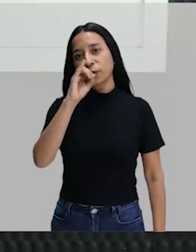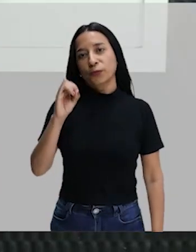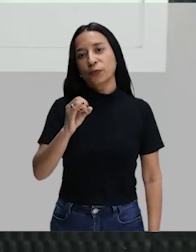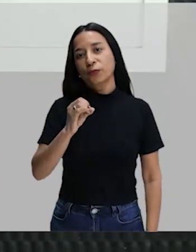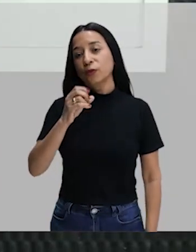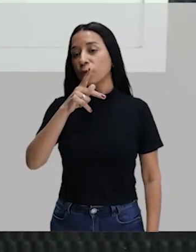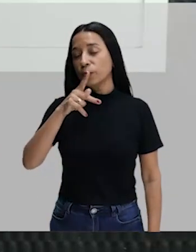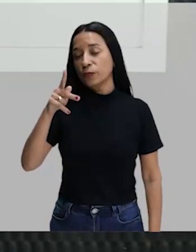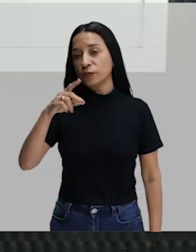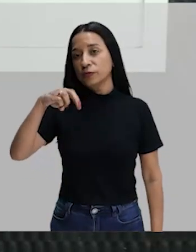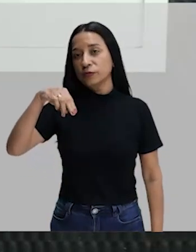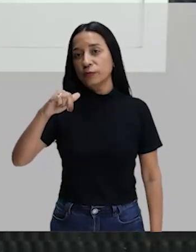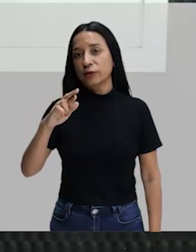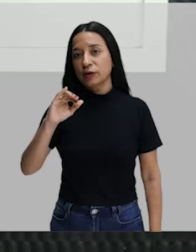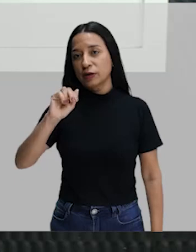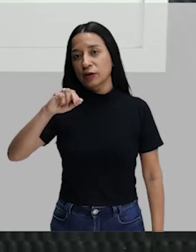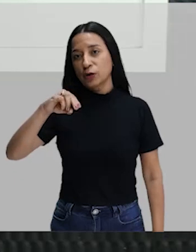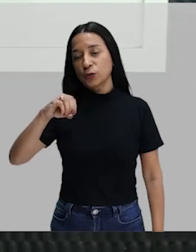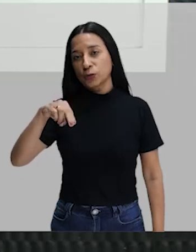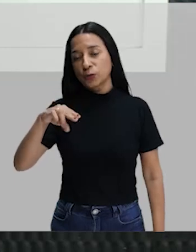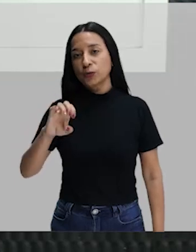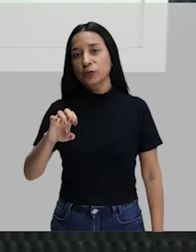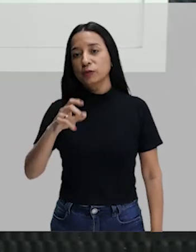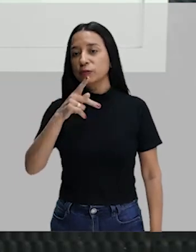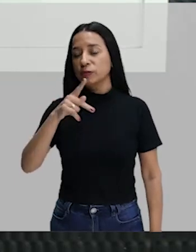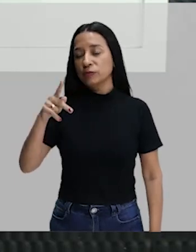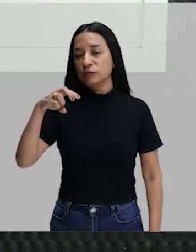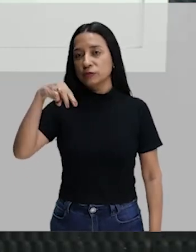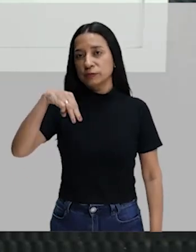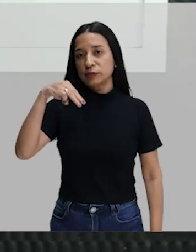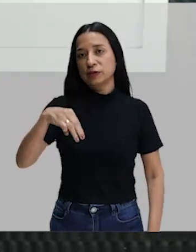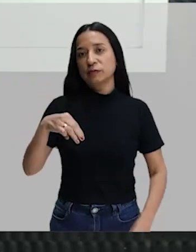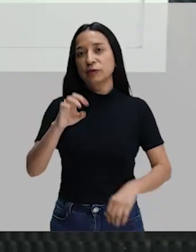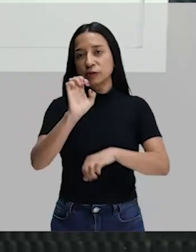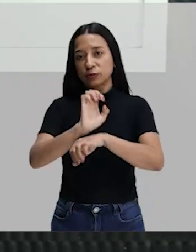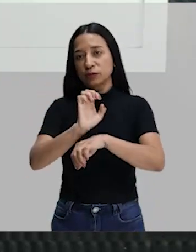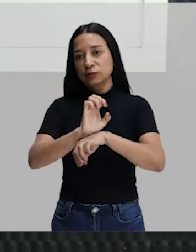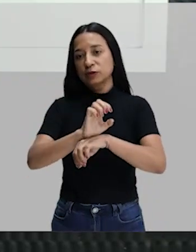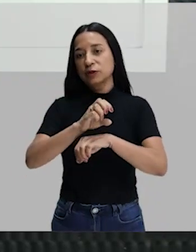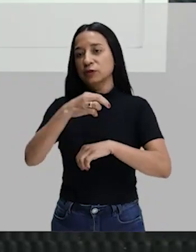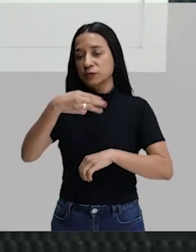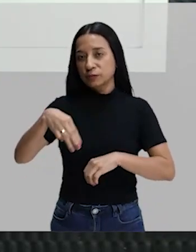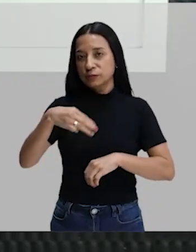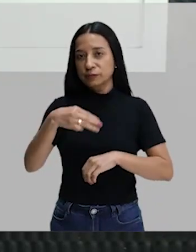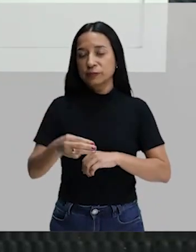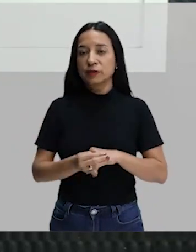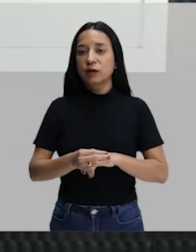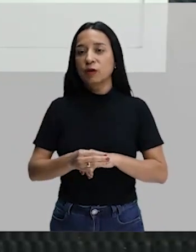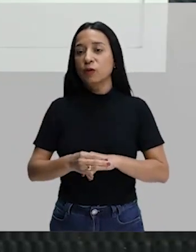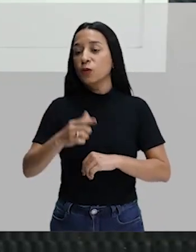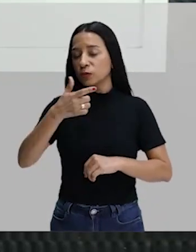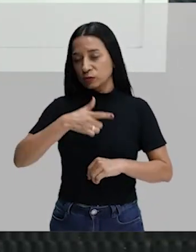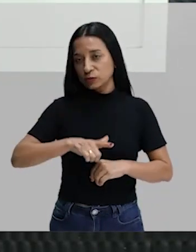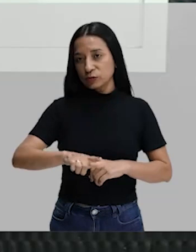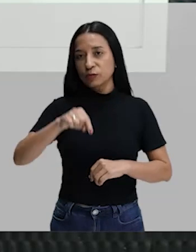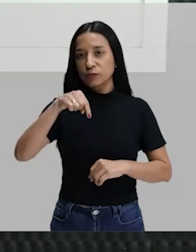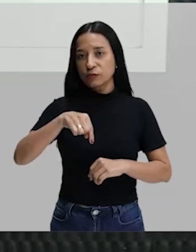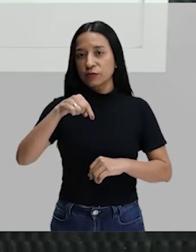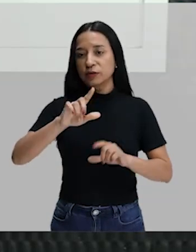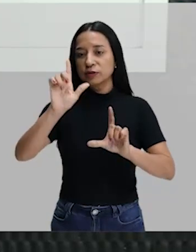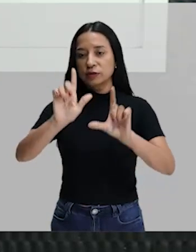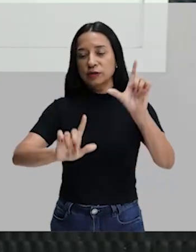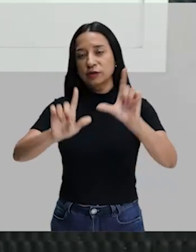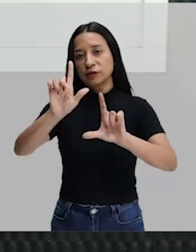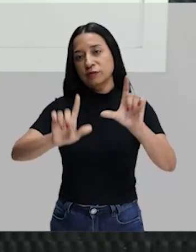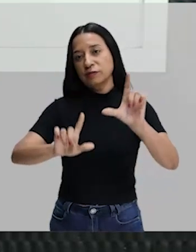pessoal, aqui é o professor Maroni Beckman, professor de matemática da Rede Estadual do Maranhão. Mais uma vez aqui com vocês na TV